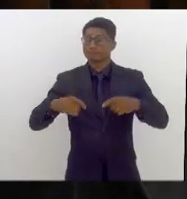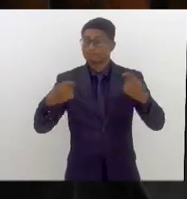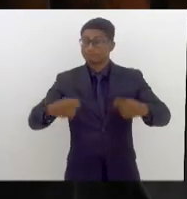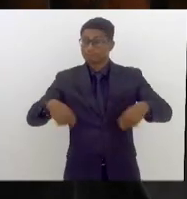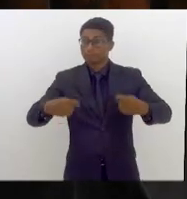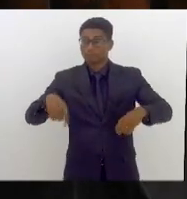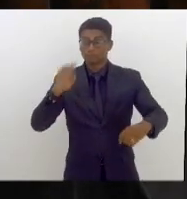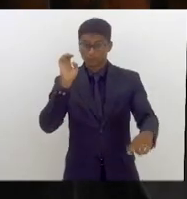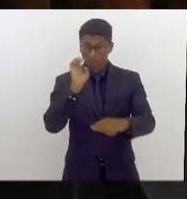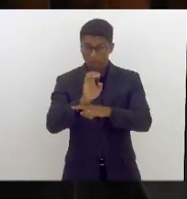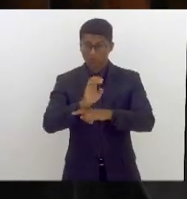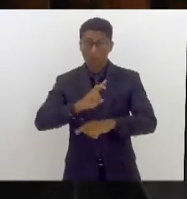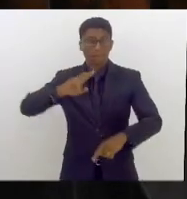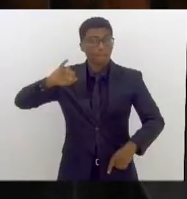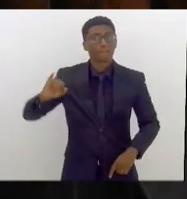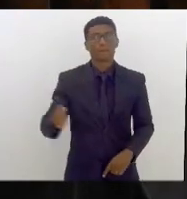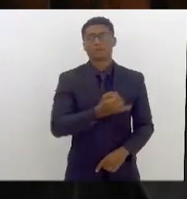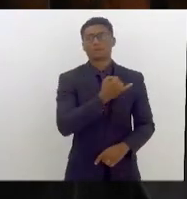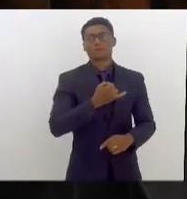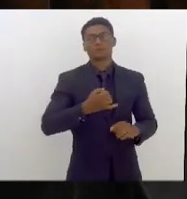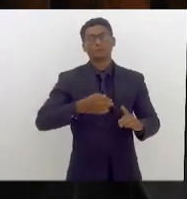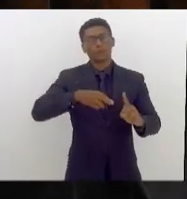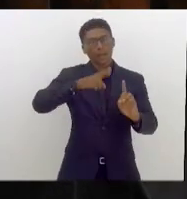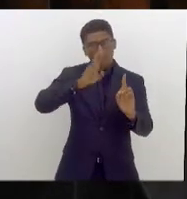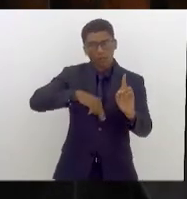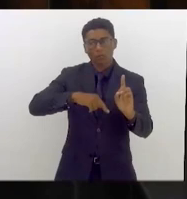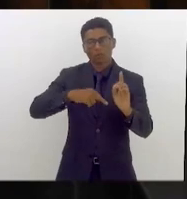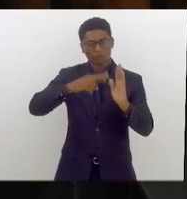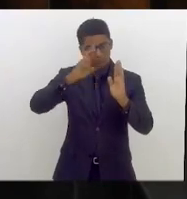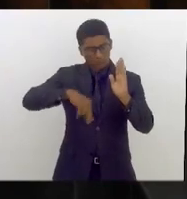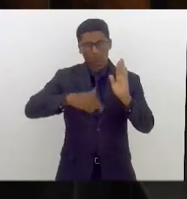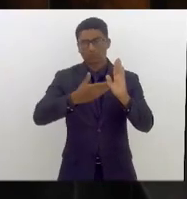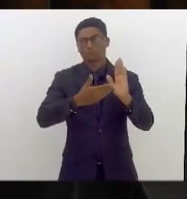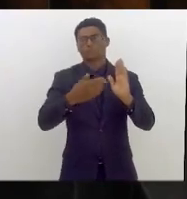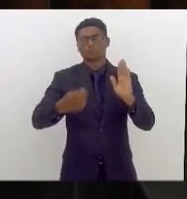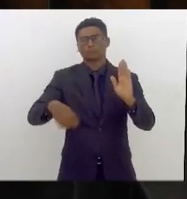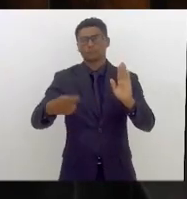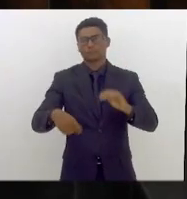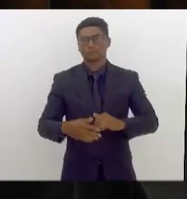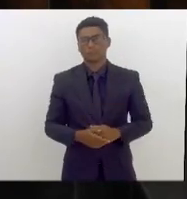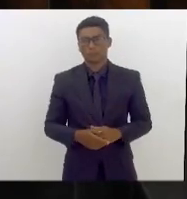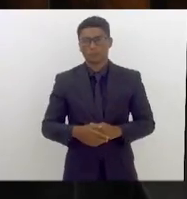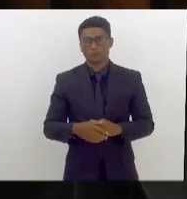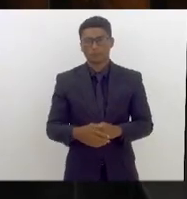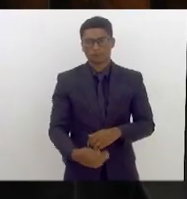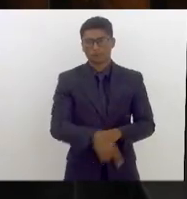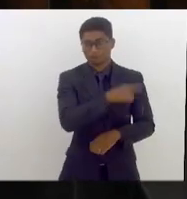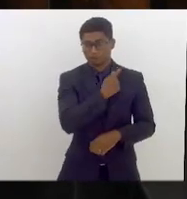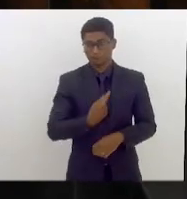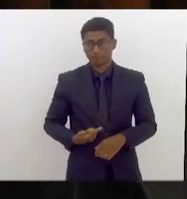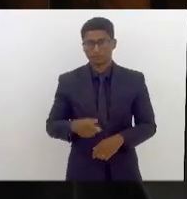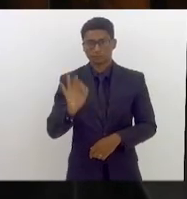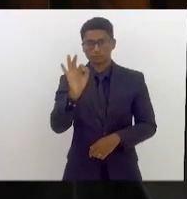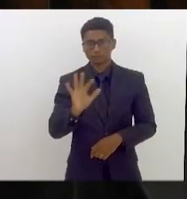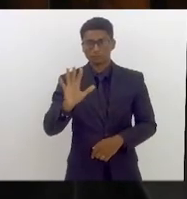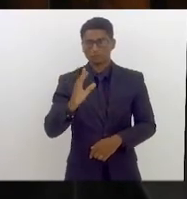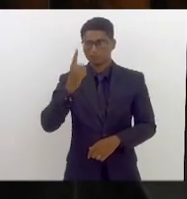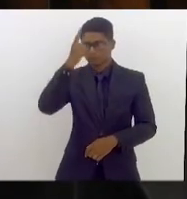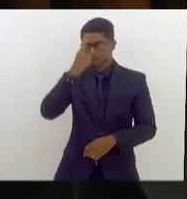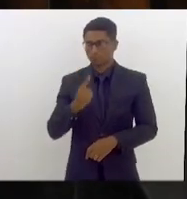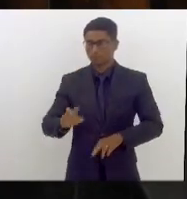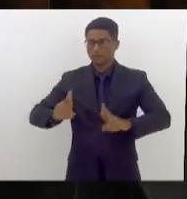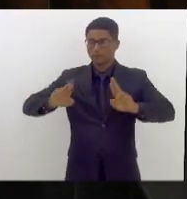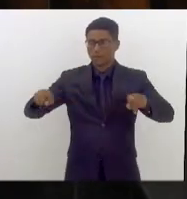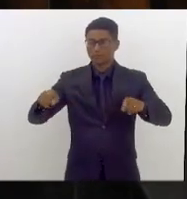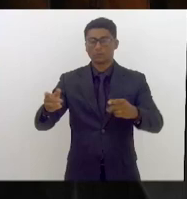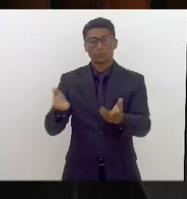tire proveito do relatório. É preciso que o Estado dialogue. Felizmente vai ter o governo federal com outro perfil. Mas